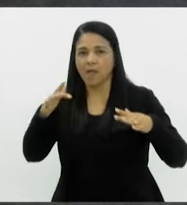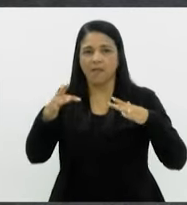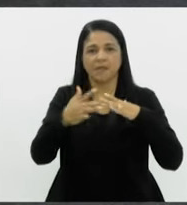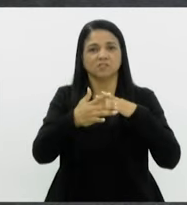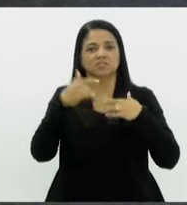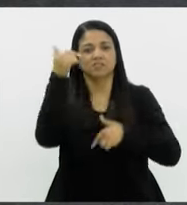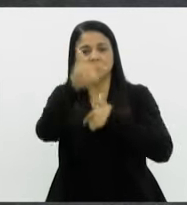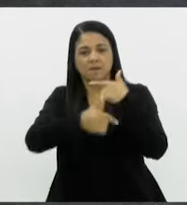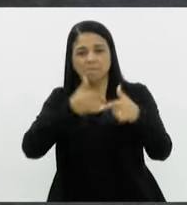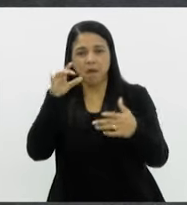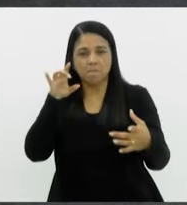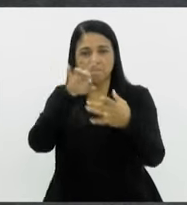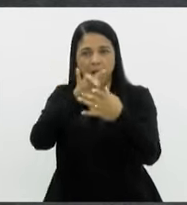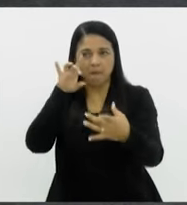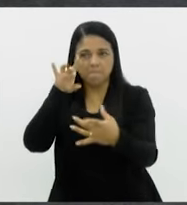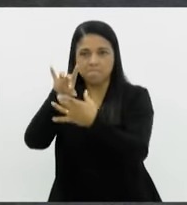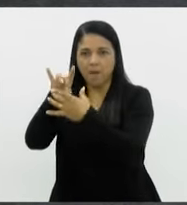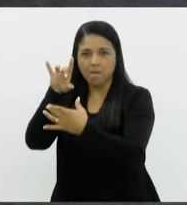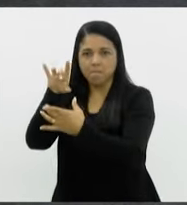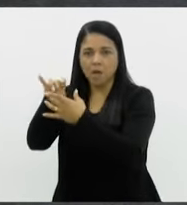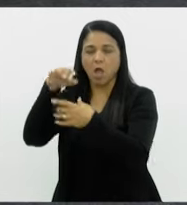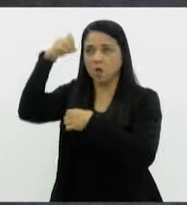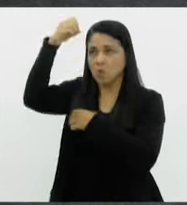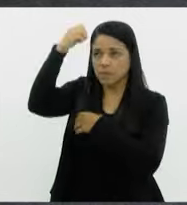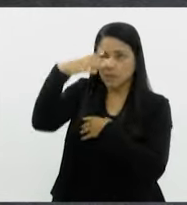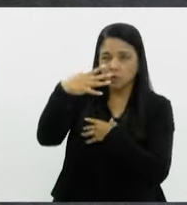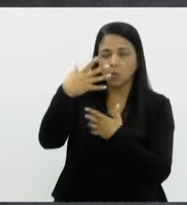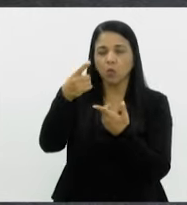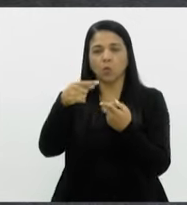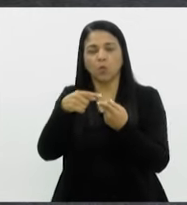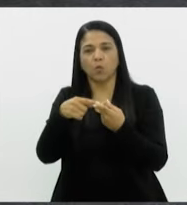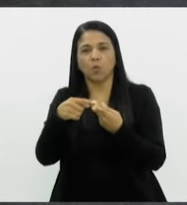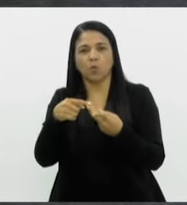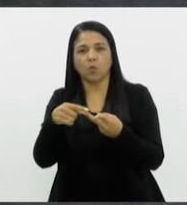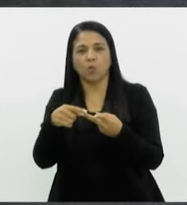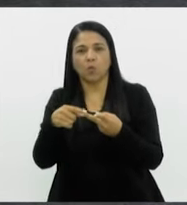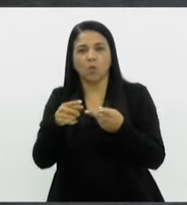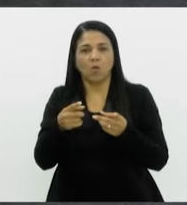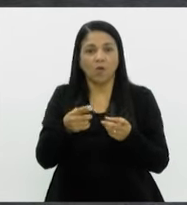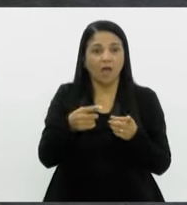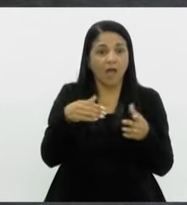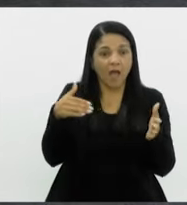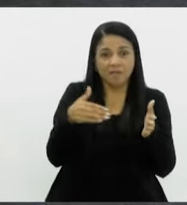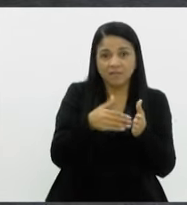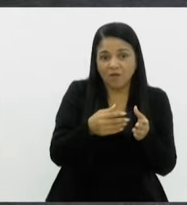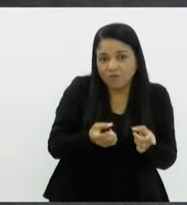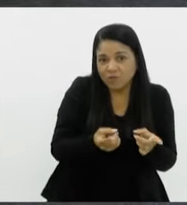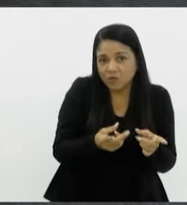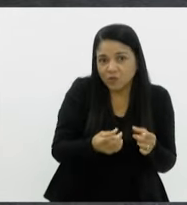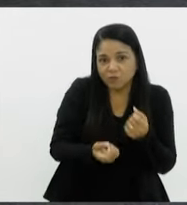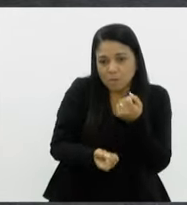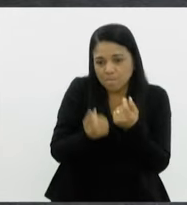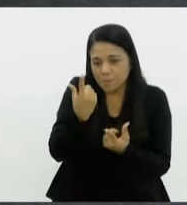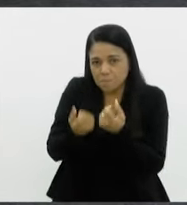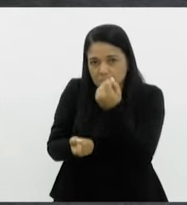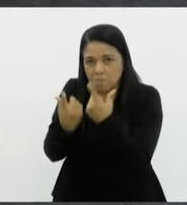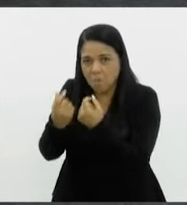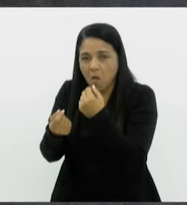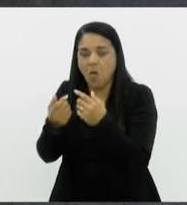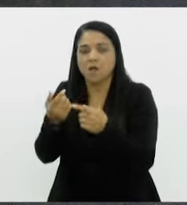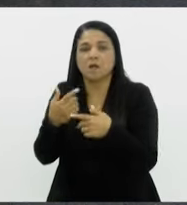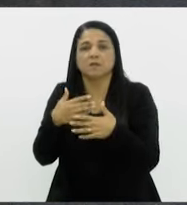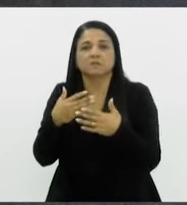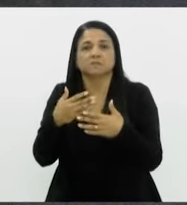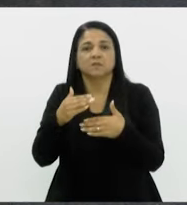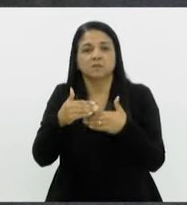de trabalho, desde do iluminador até o cara que vende a pipoca ali na porta dos festivais e dos